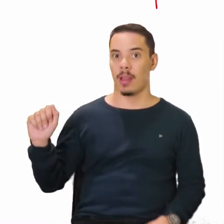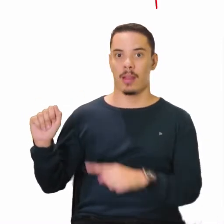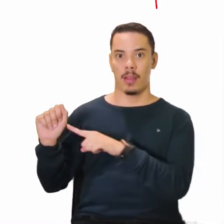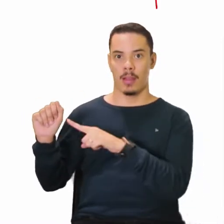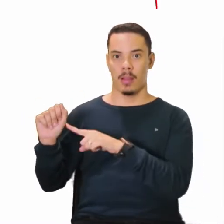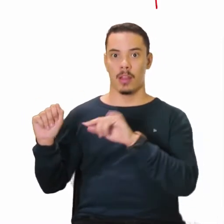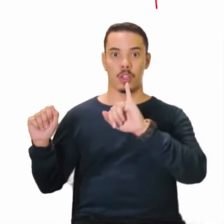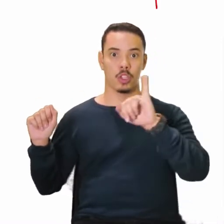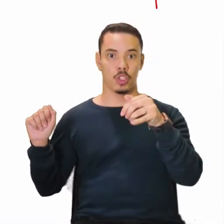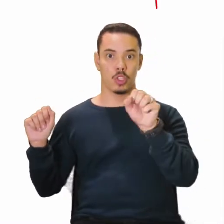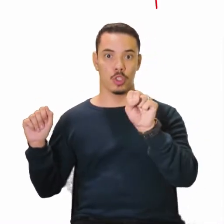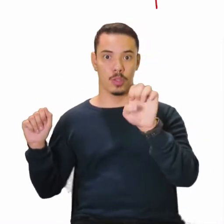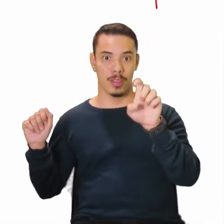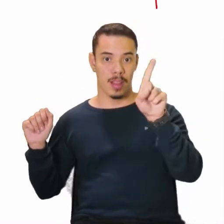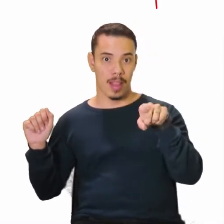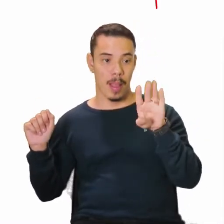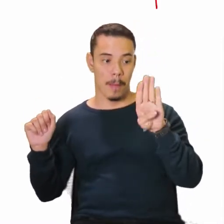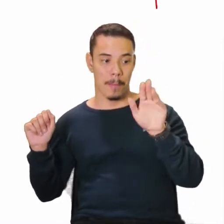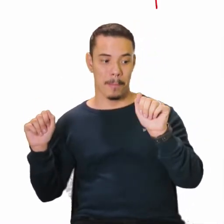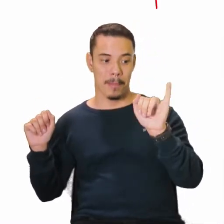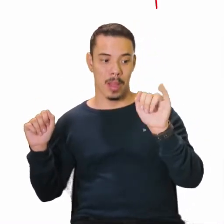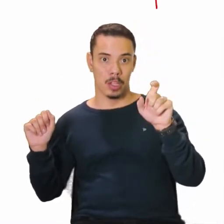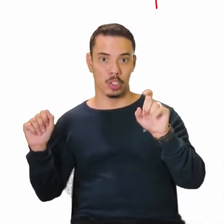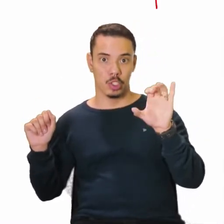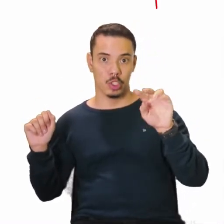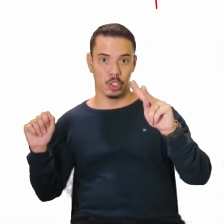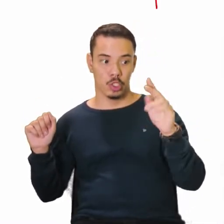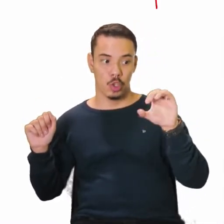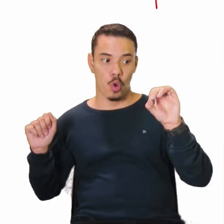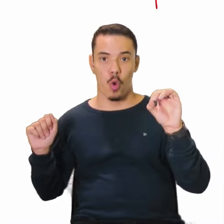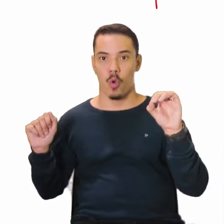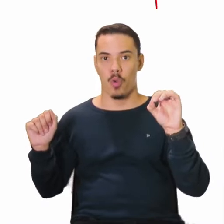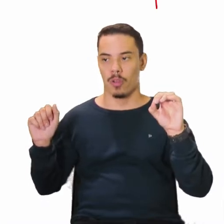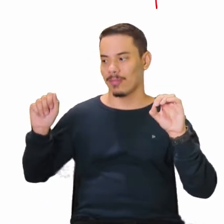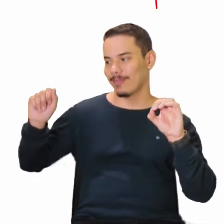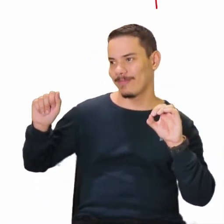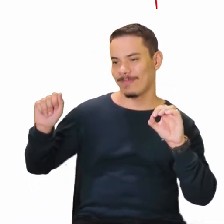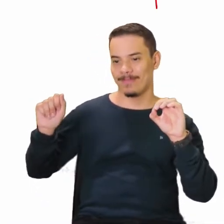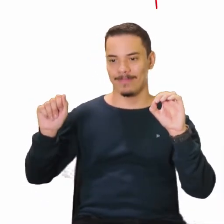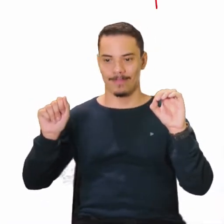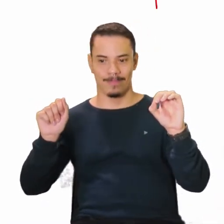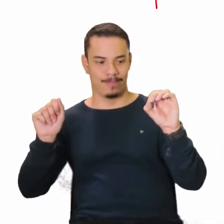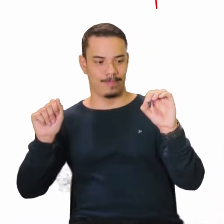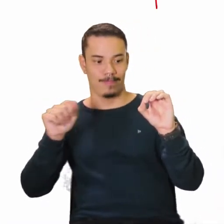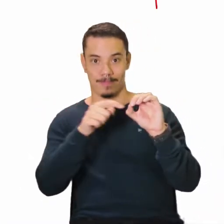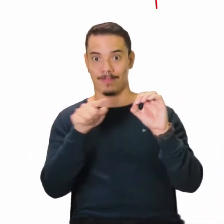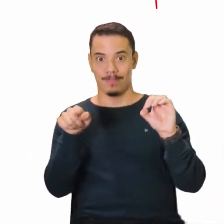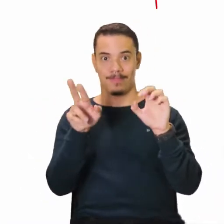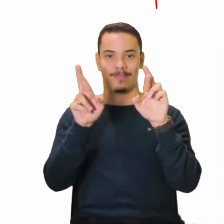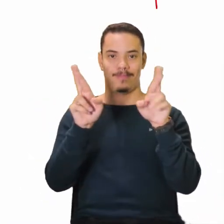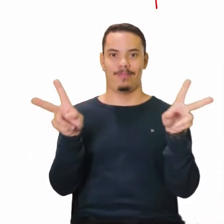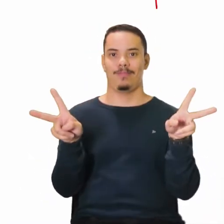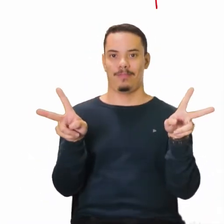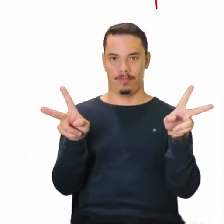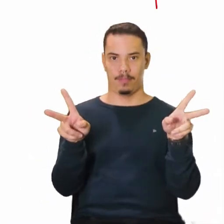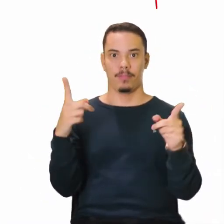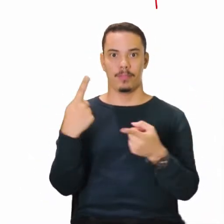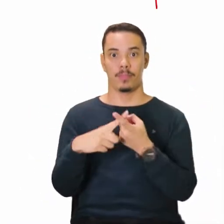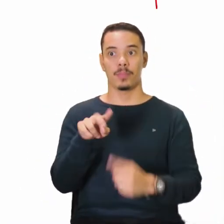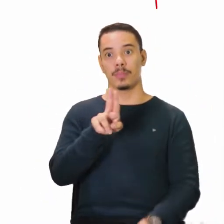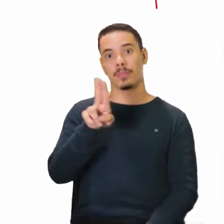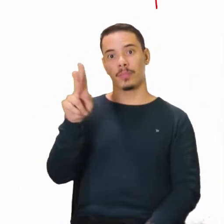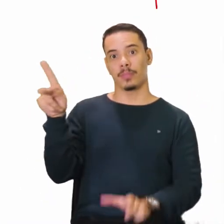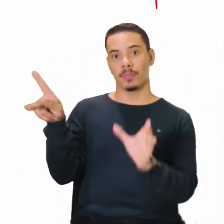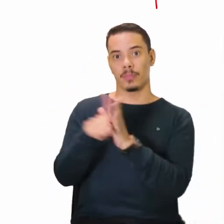José é baixinho. Viu só? Esse baixinho aí tá caracterizando o